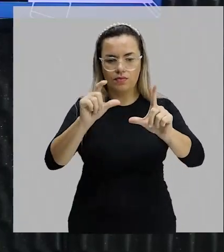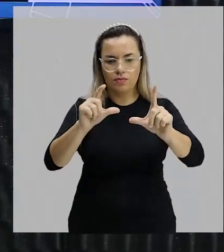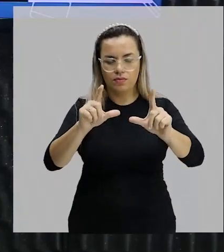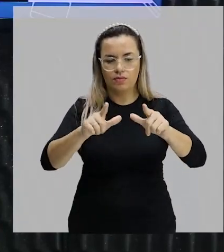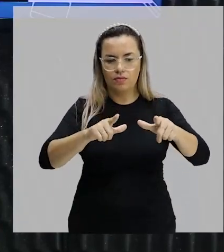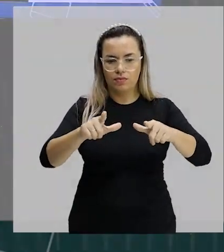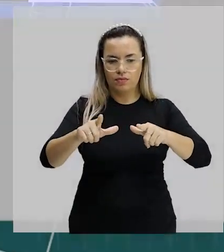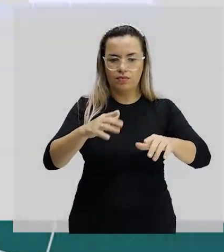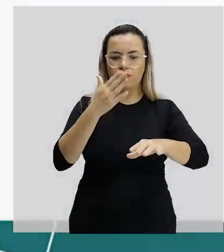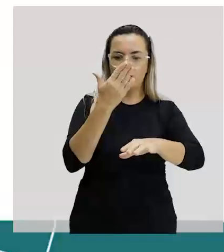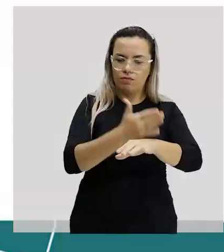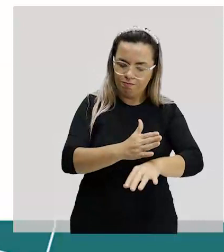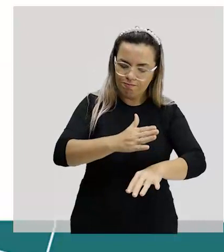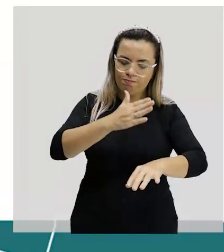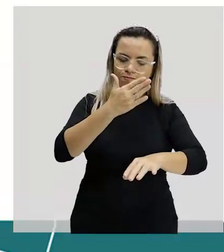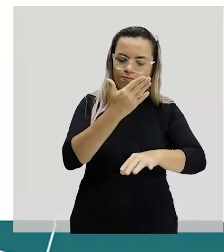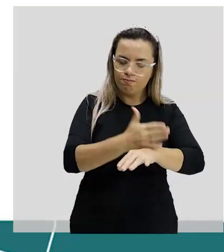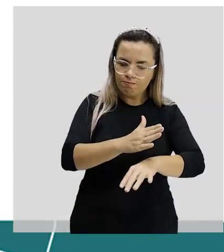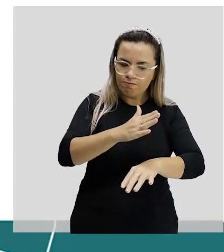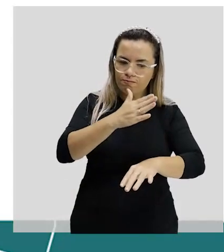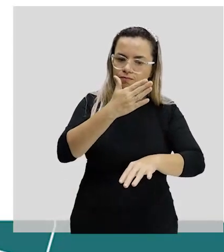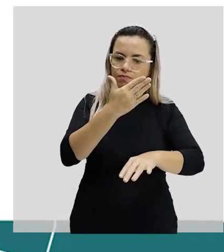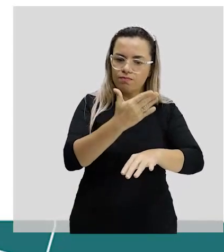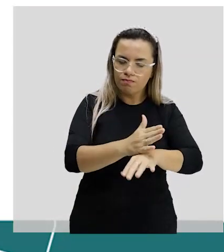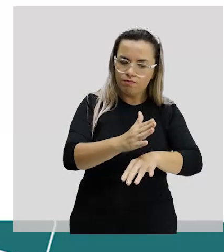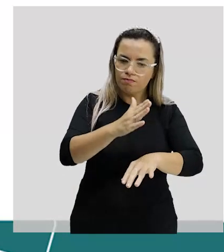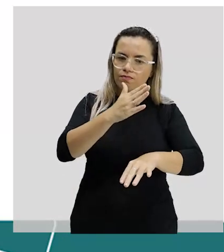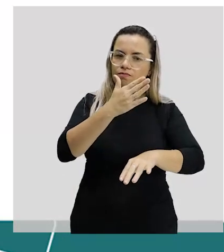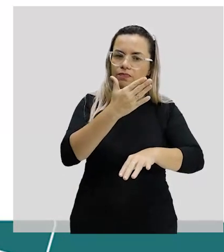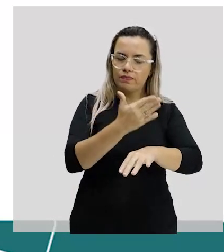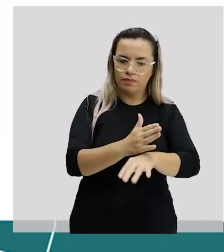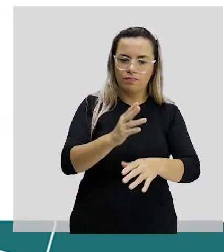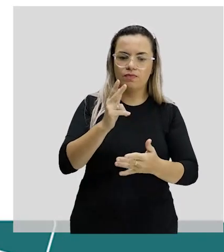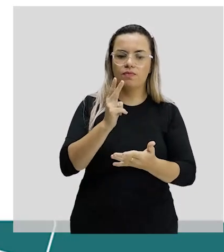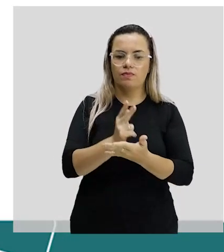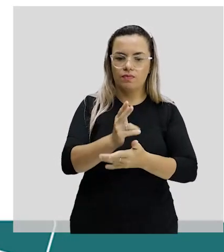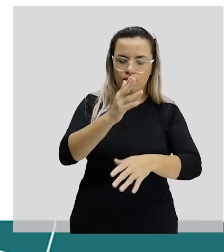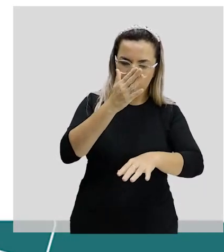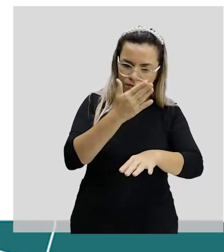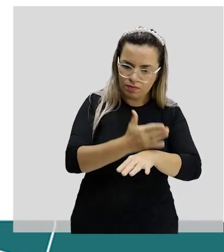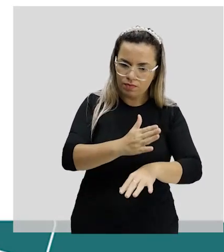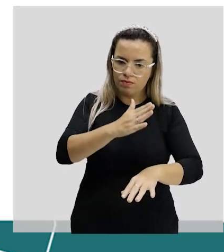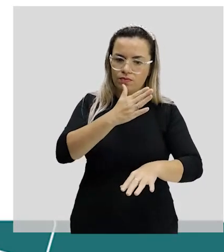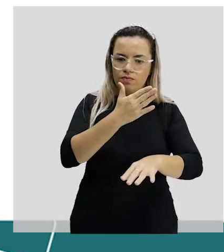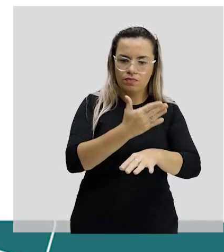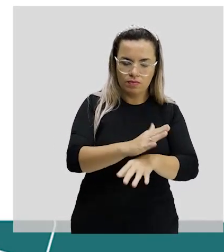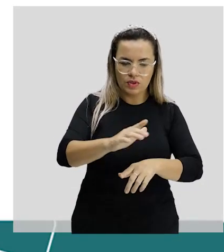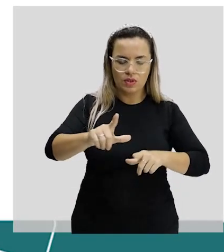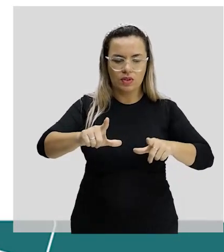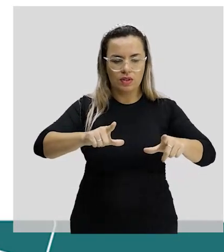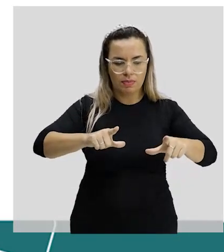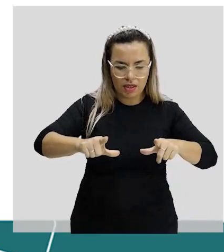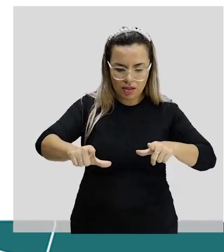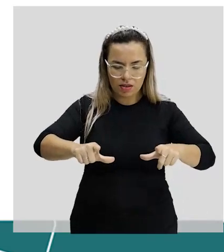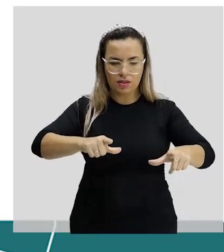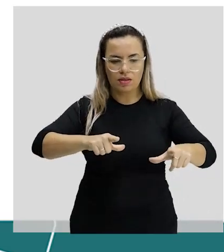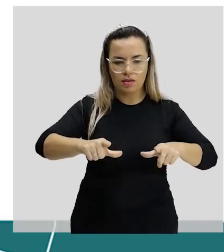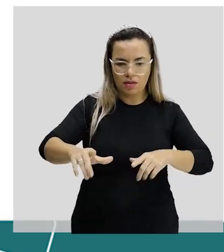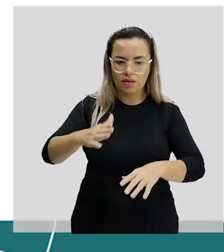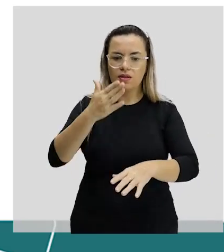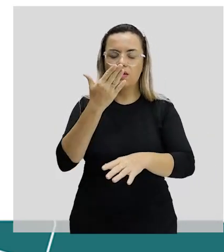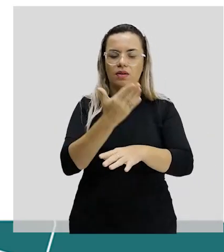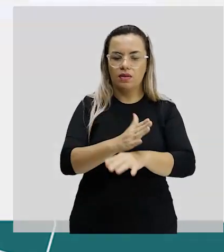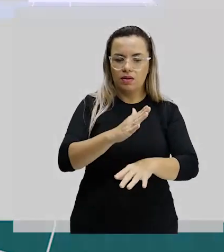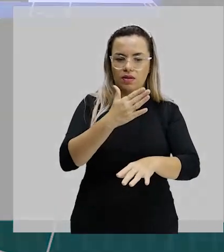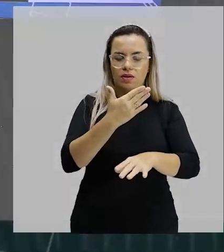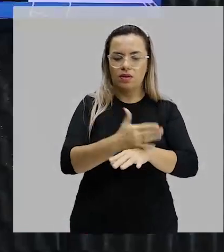Ensaio, ensaio, ensaio. Eu falei ensaio? Né? Mais ensaio, ensaio mais um pouco. O interessante é que outro dia eu estava comentando.